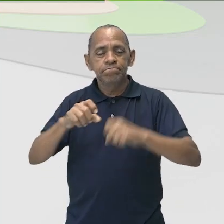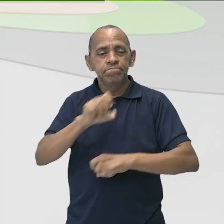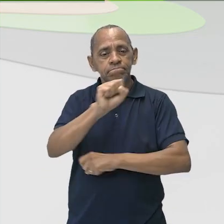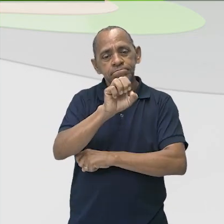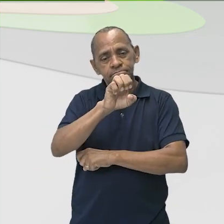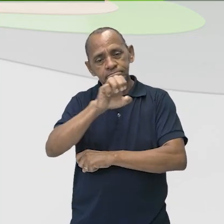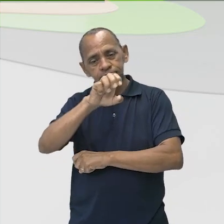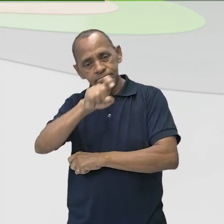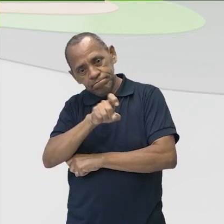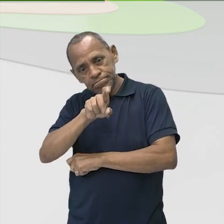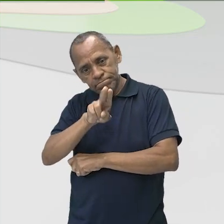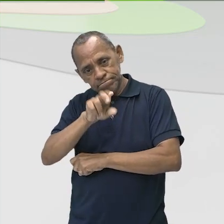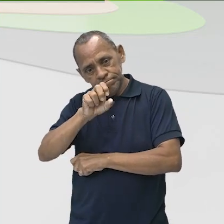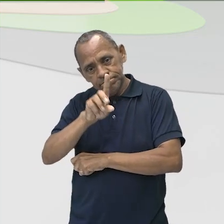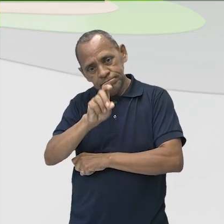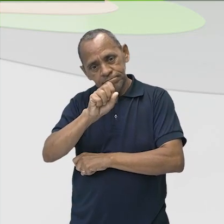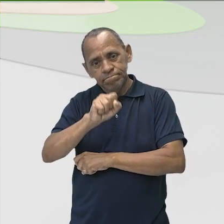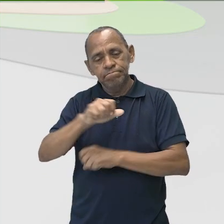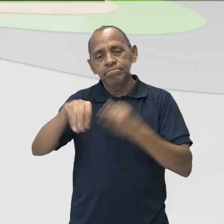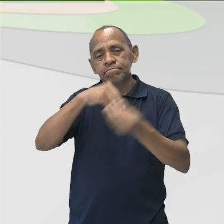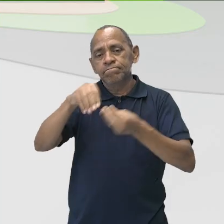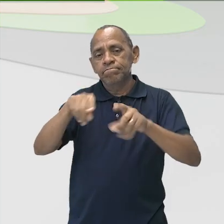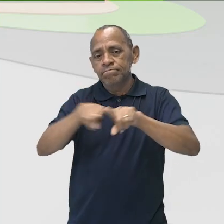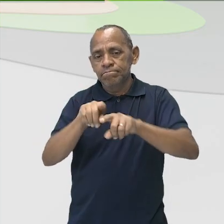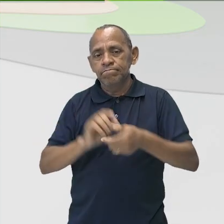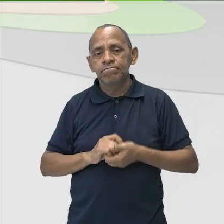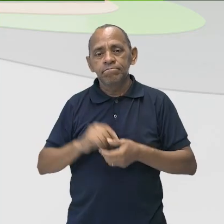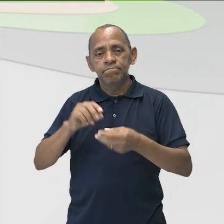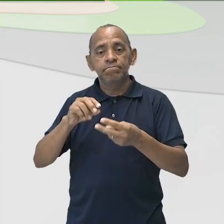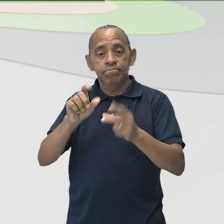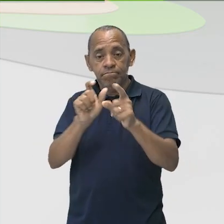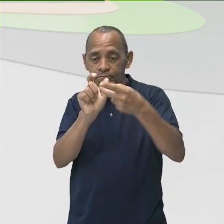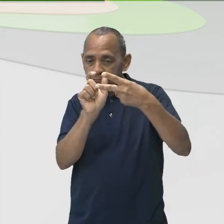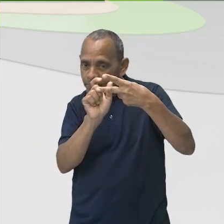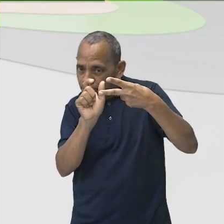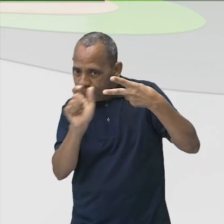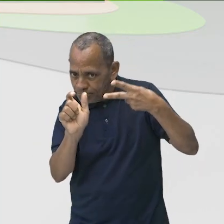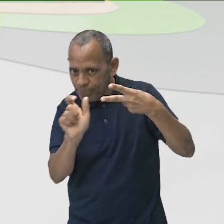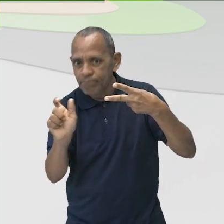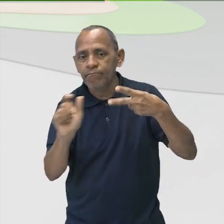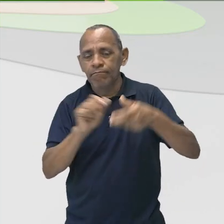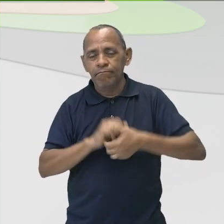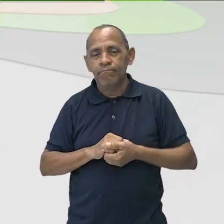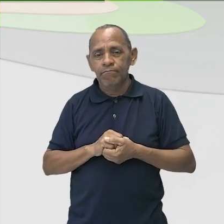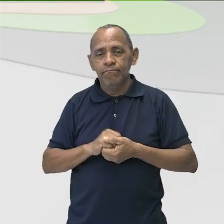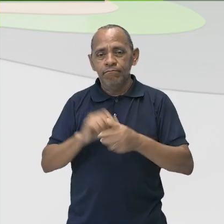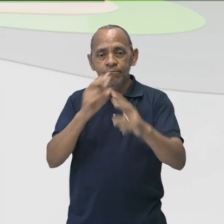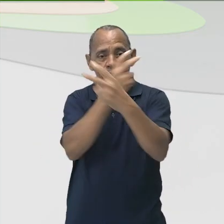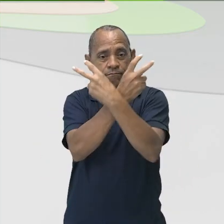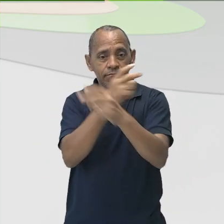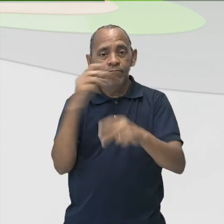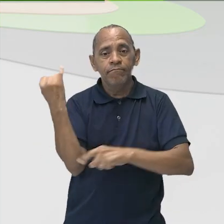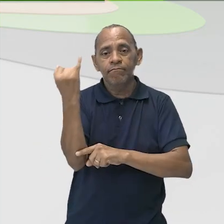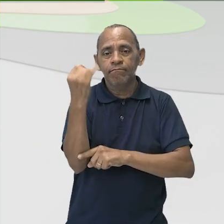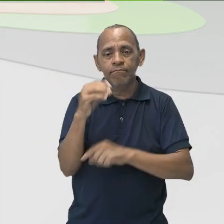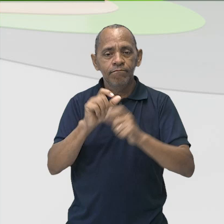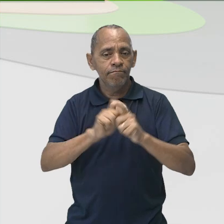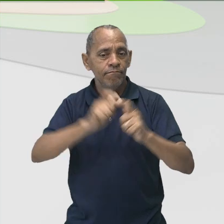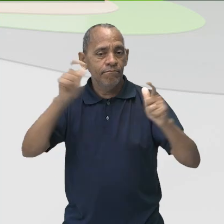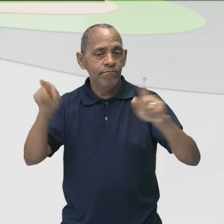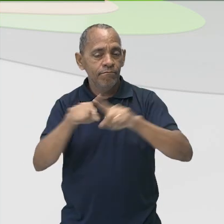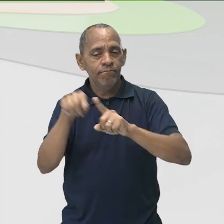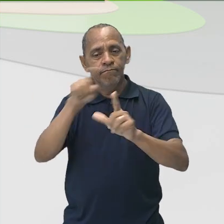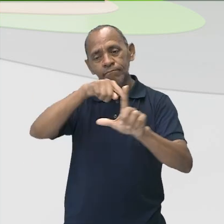troca entre os cromossomos homólogos, a troca de genes entre esses cromossomos, É importante porque aumenta a